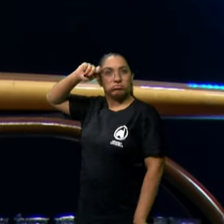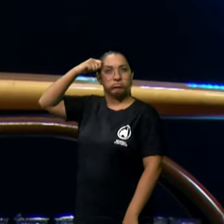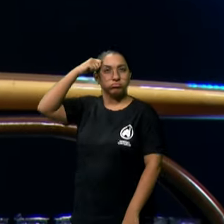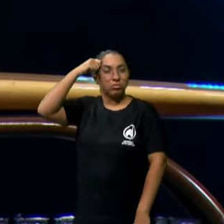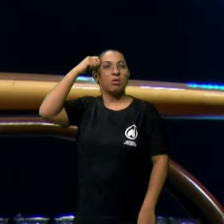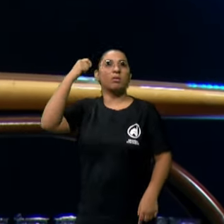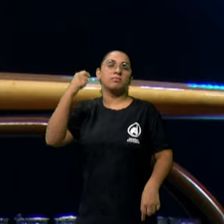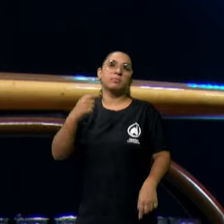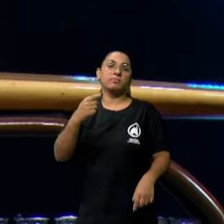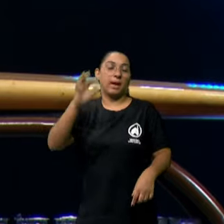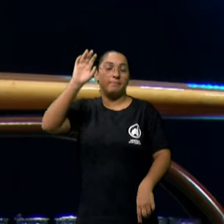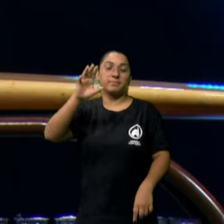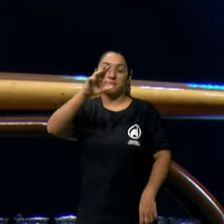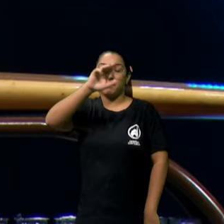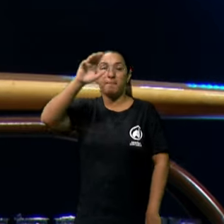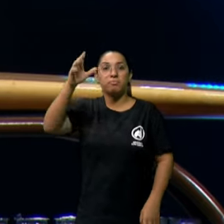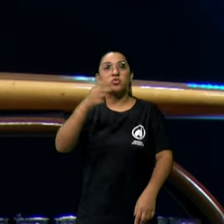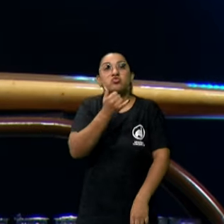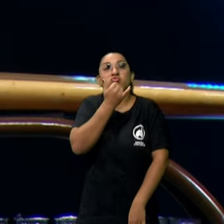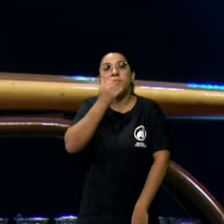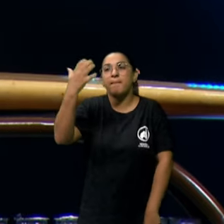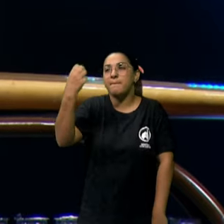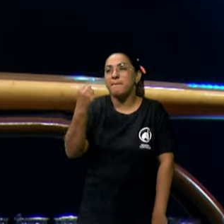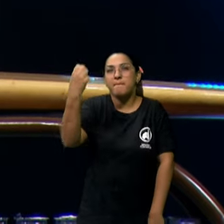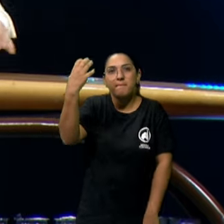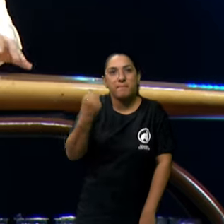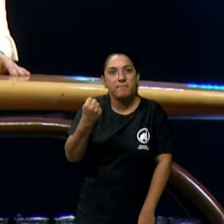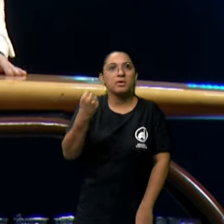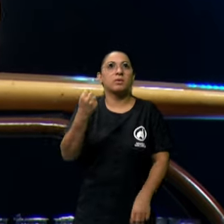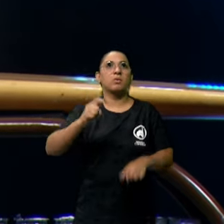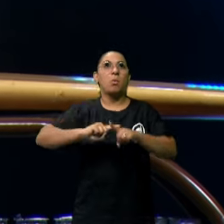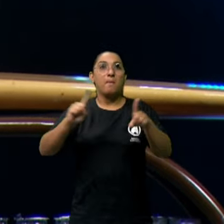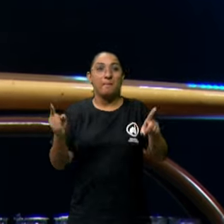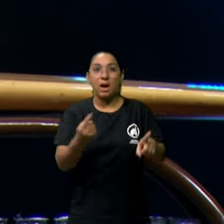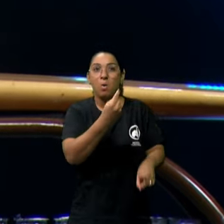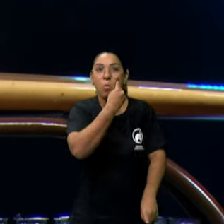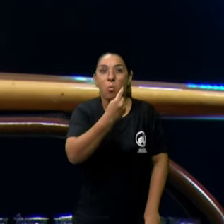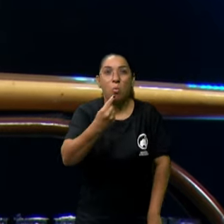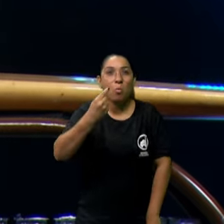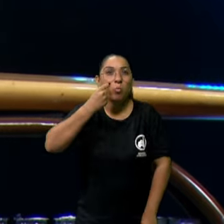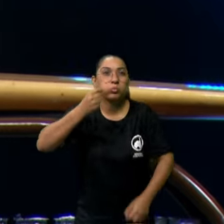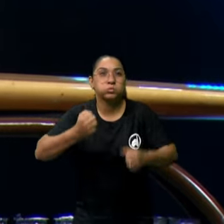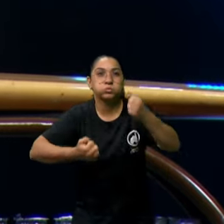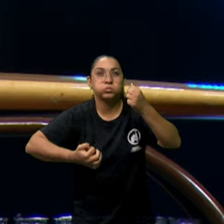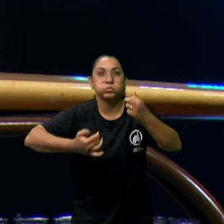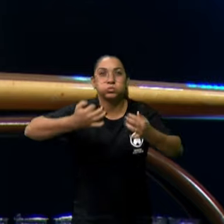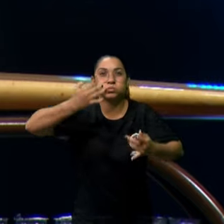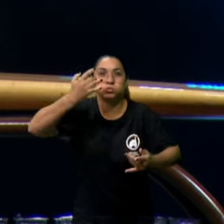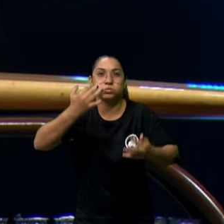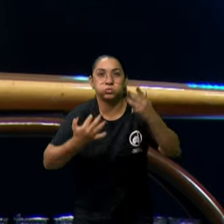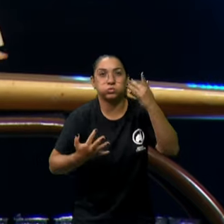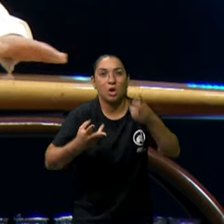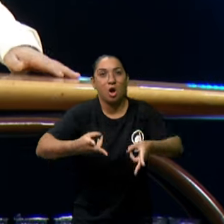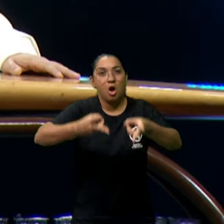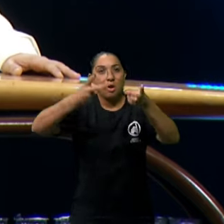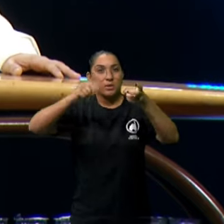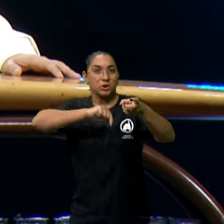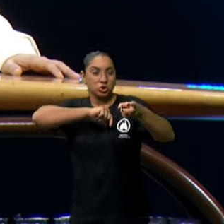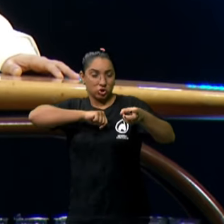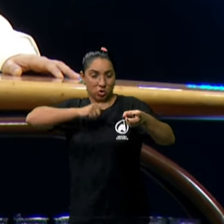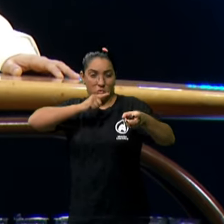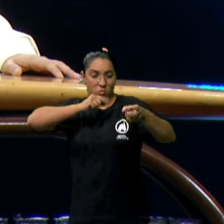era uma chamada de Fogo e a rondas do mesmo era um fogo ardente um rio de fogo procedia e